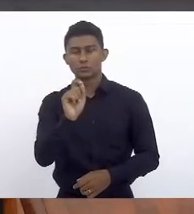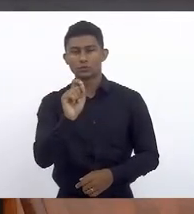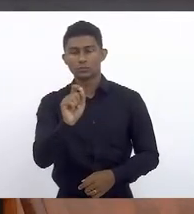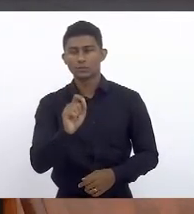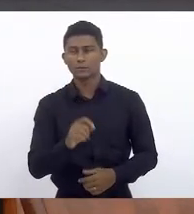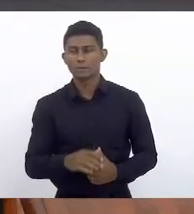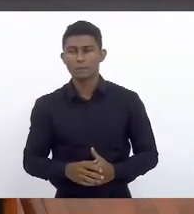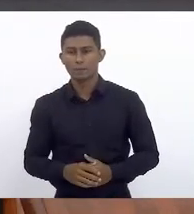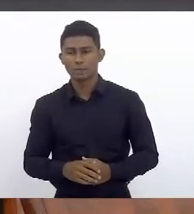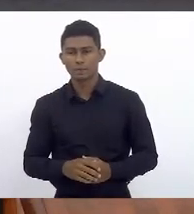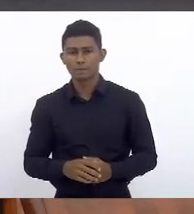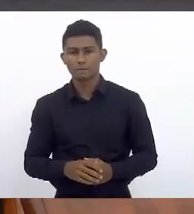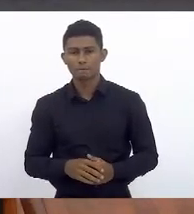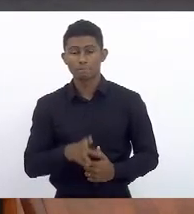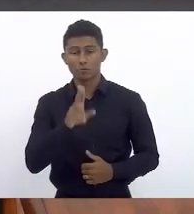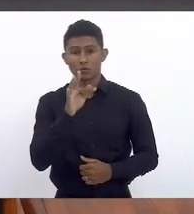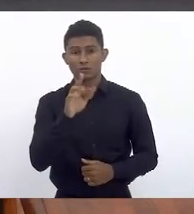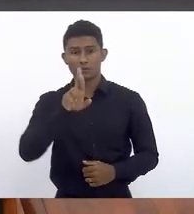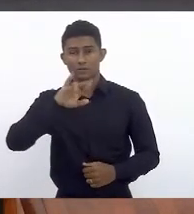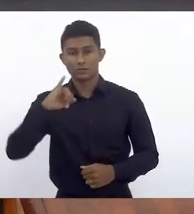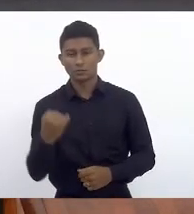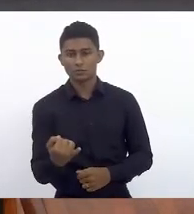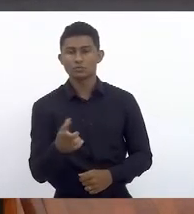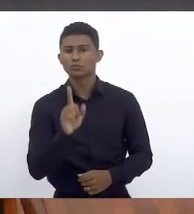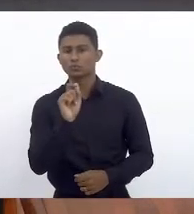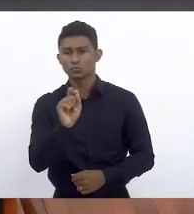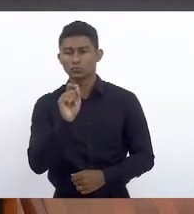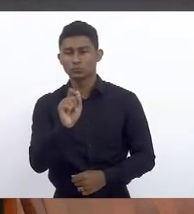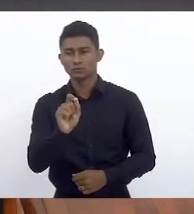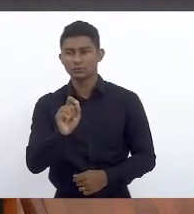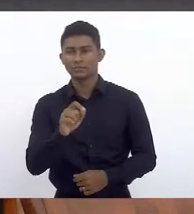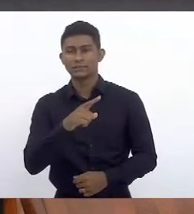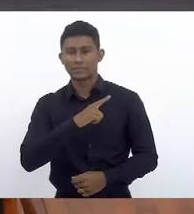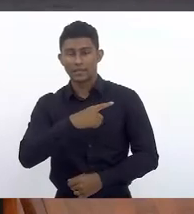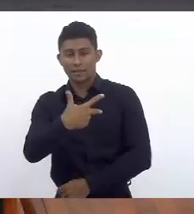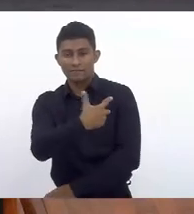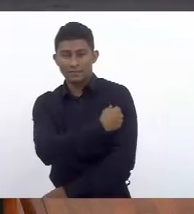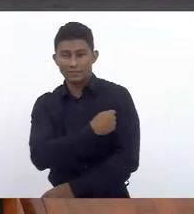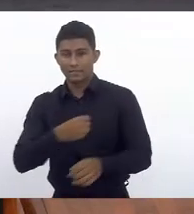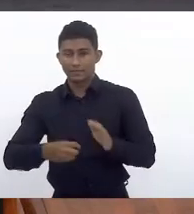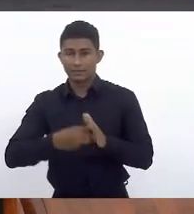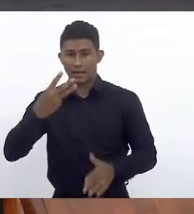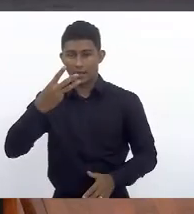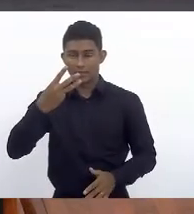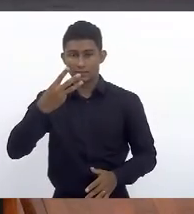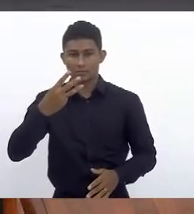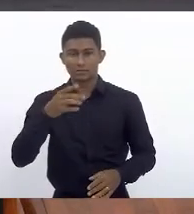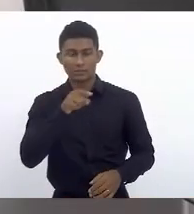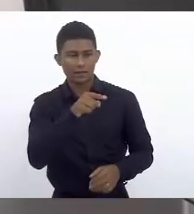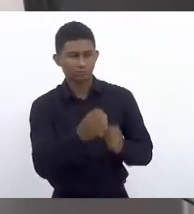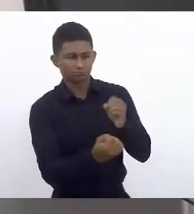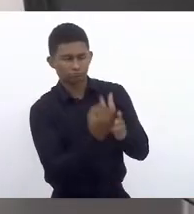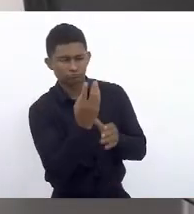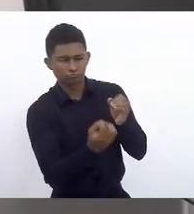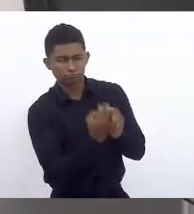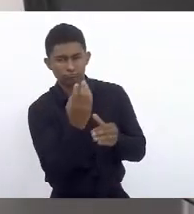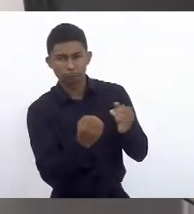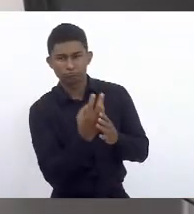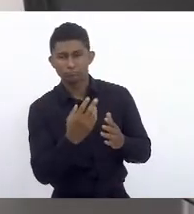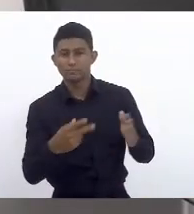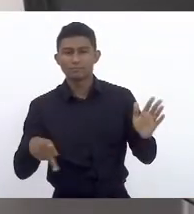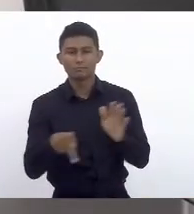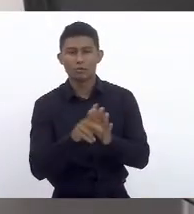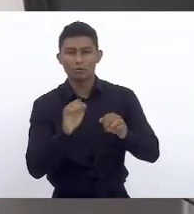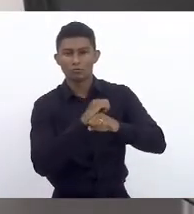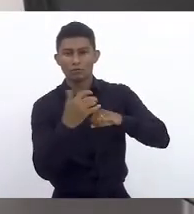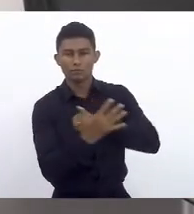do Rio de Janeiro, na UFRJ, sendo desenvolvida três vacinas, Luiz, três vacinas do Covid. E a